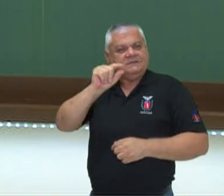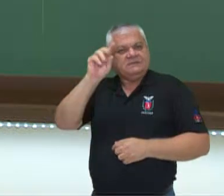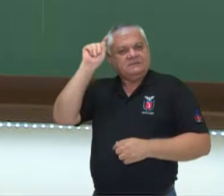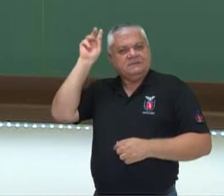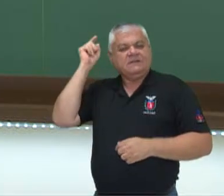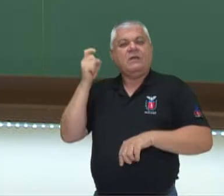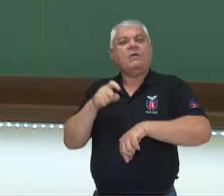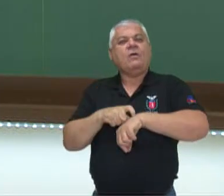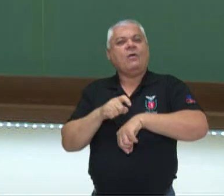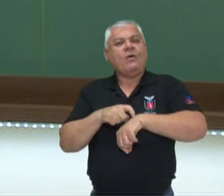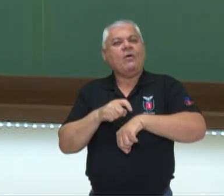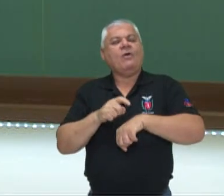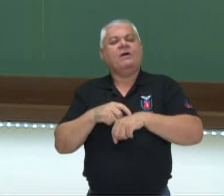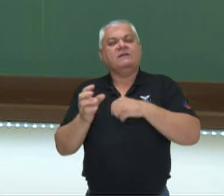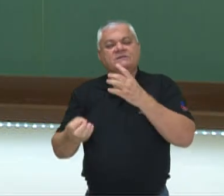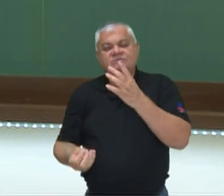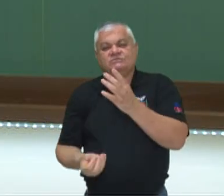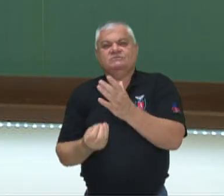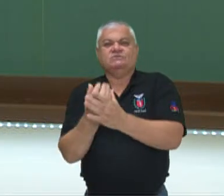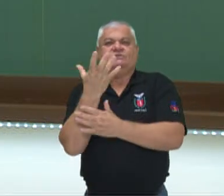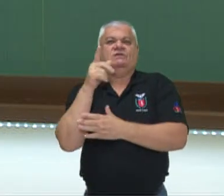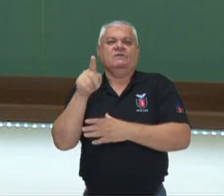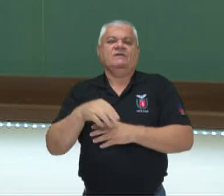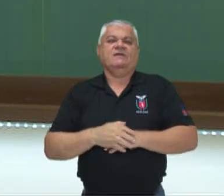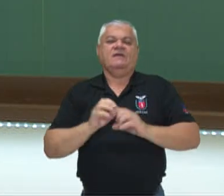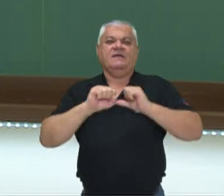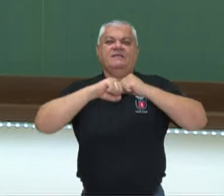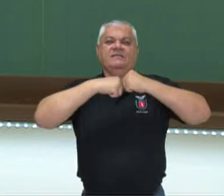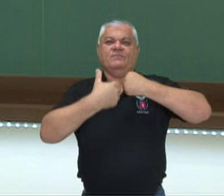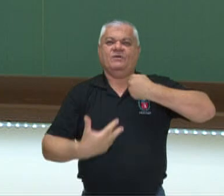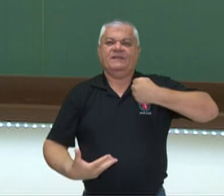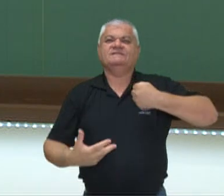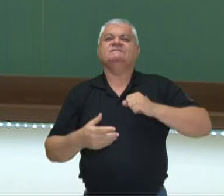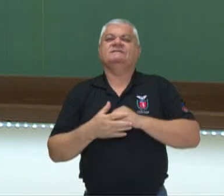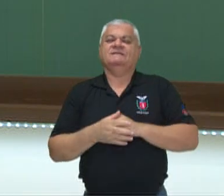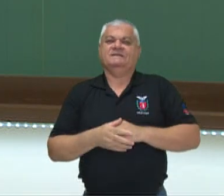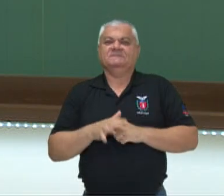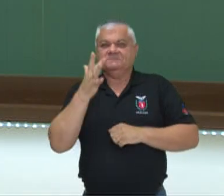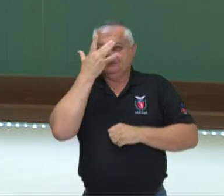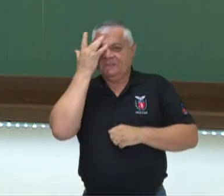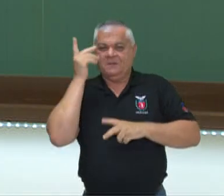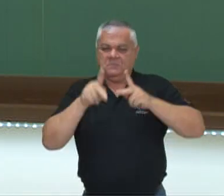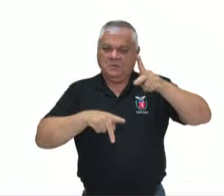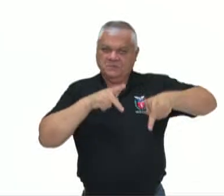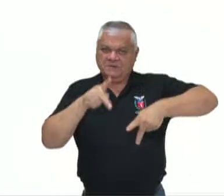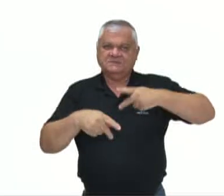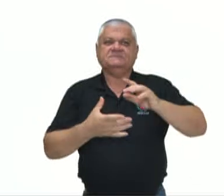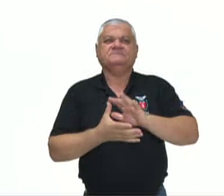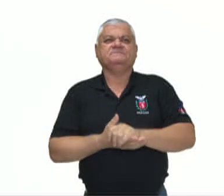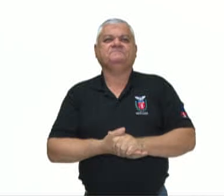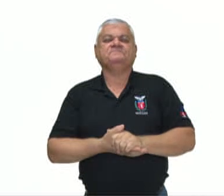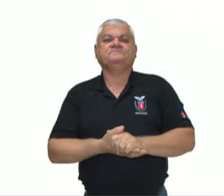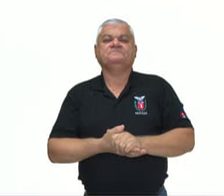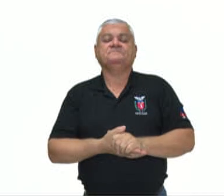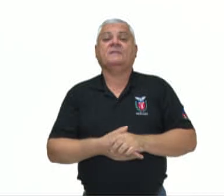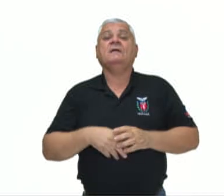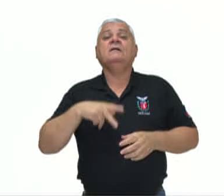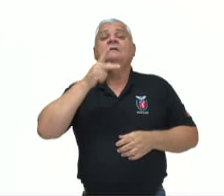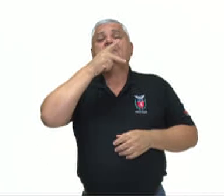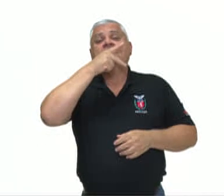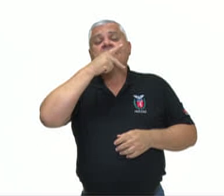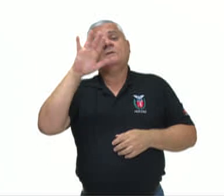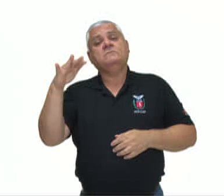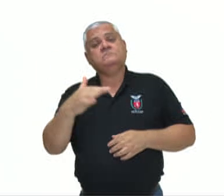momento de surgimento da democracia participativa. Após a morte de Platão, Aristóteles